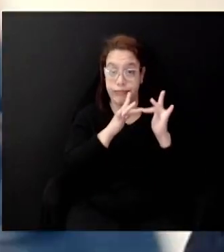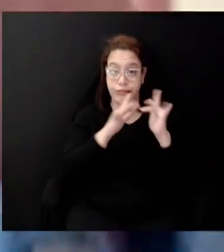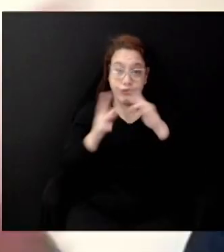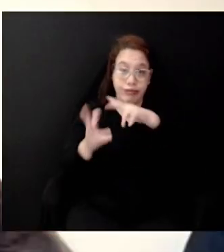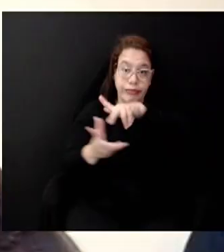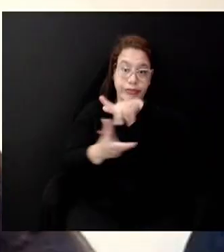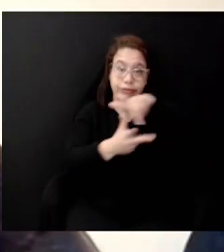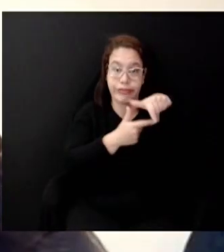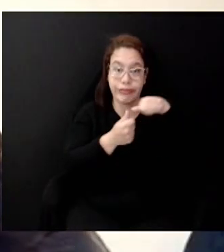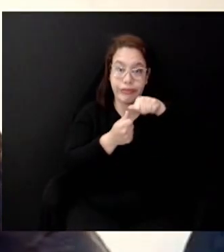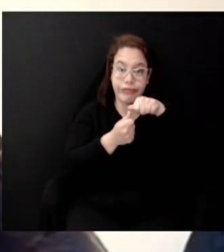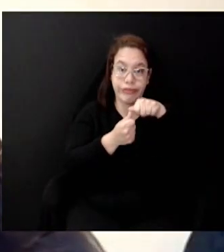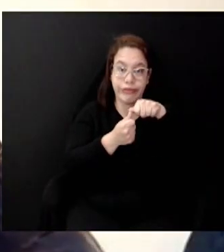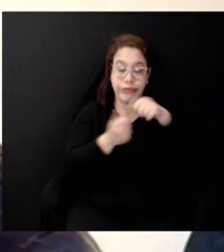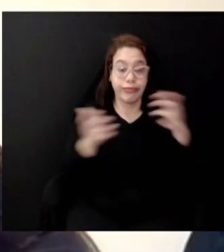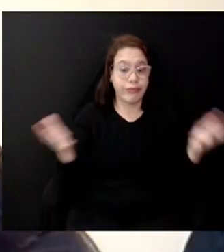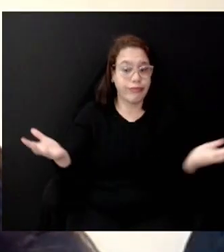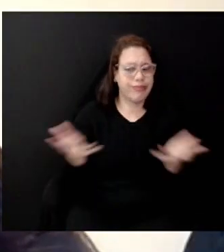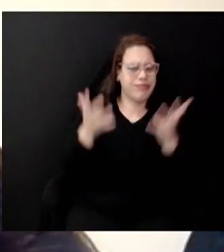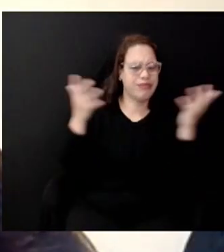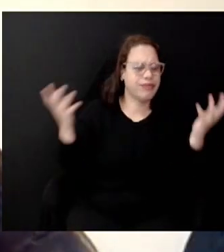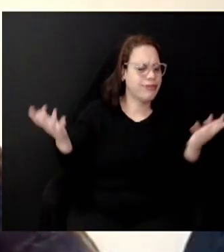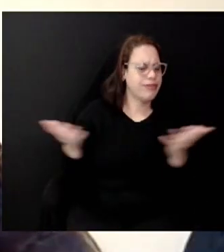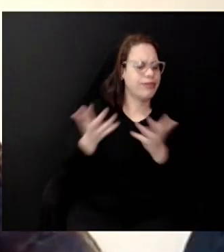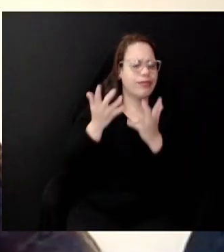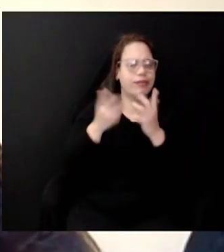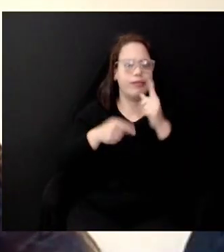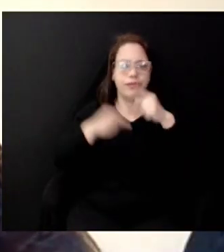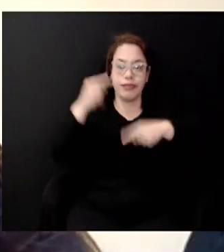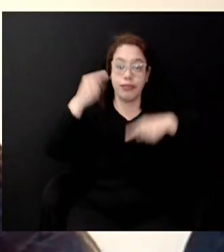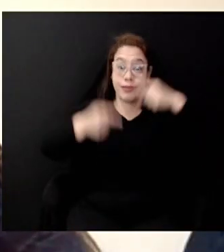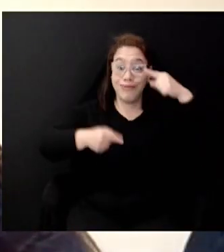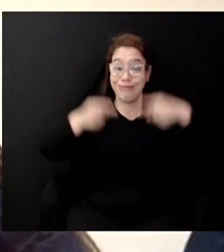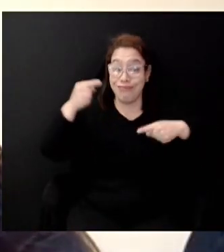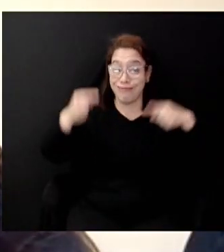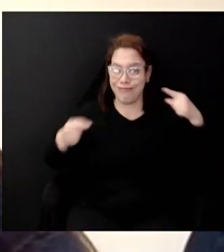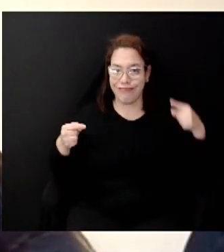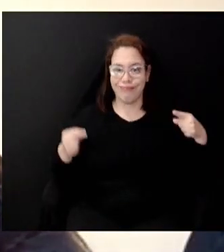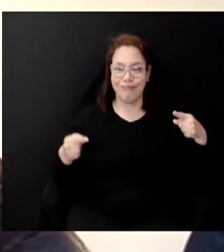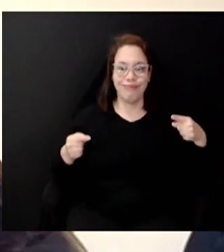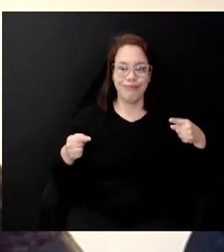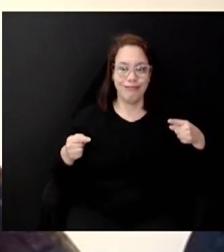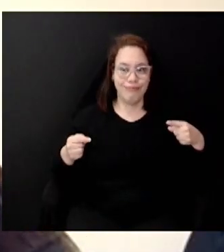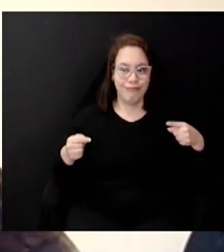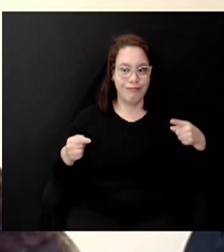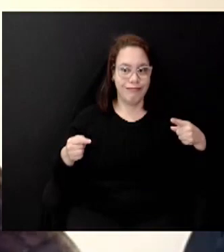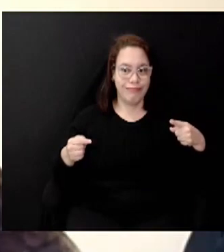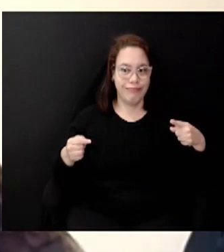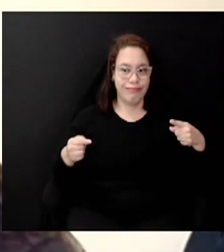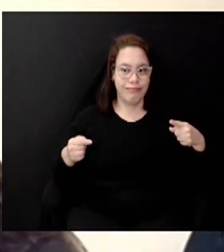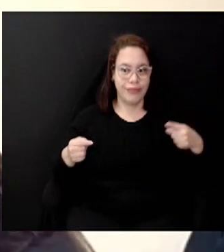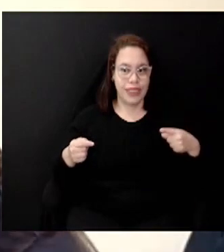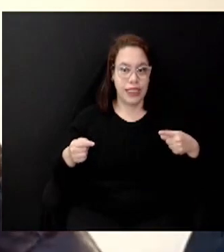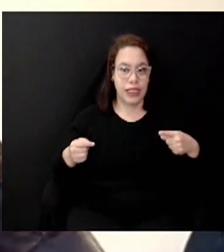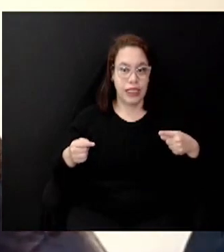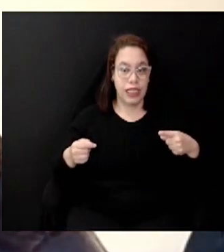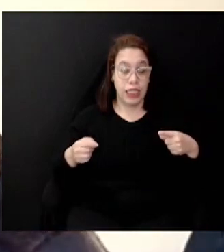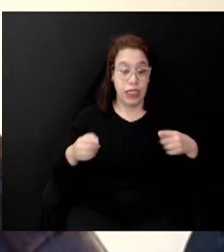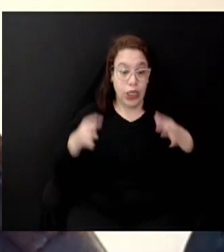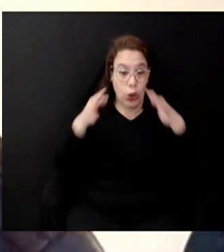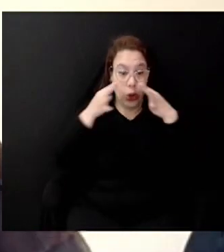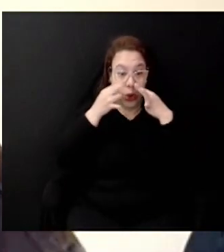muito estimulante em diversos aspectos, então prende a gente com muita